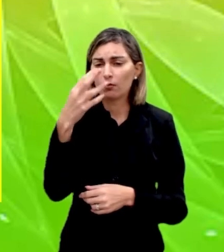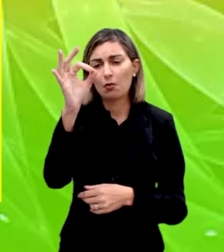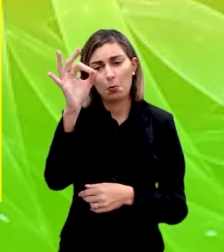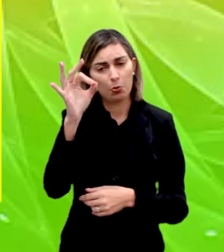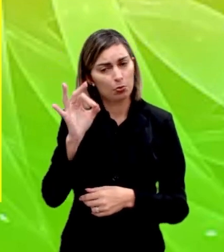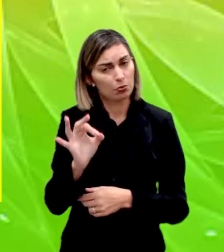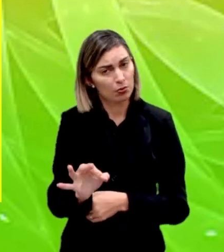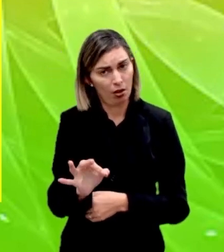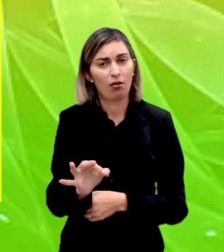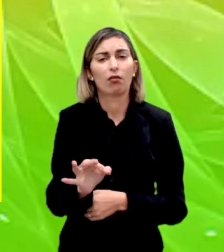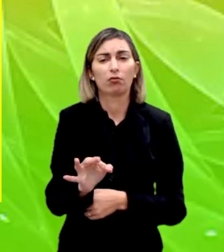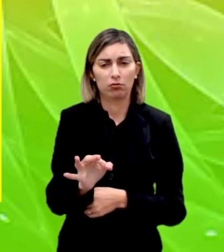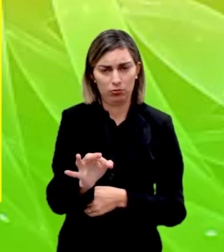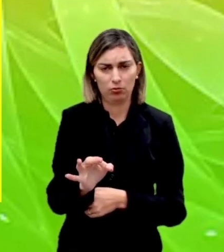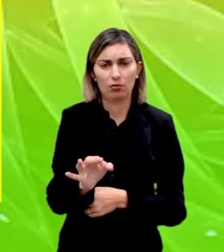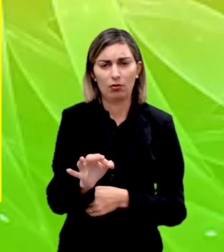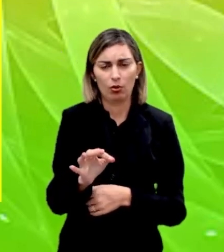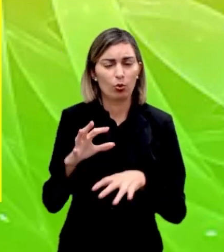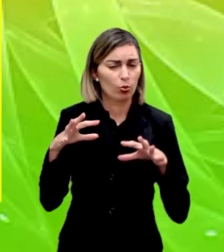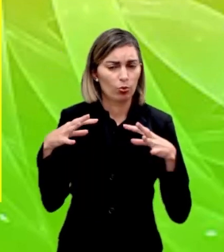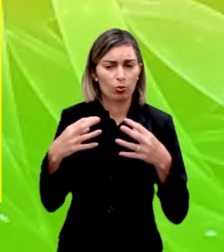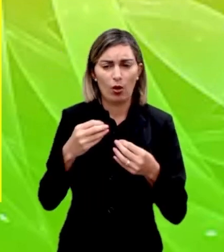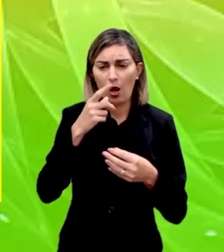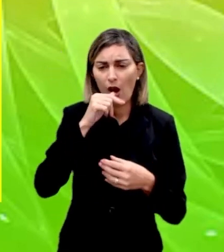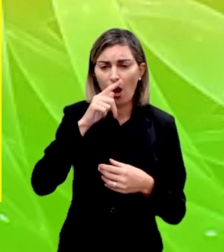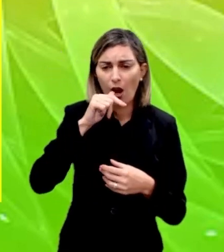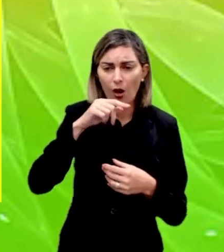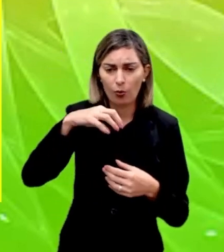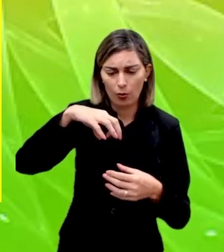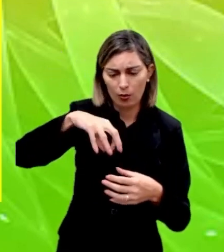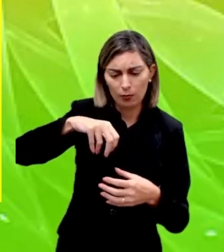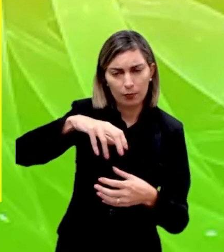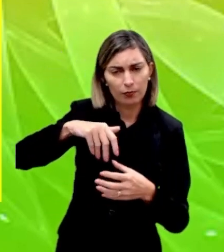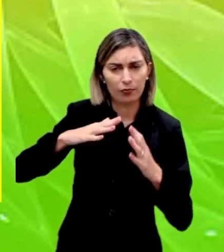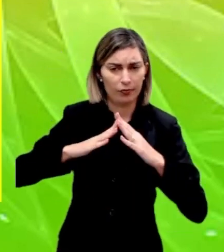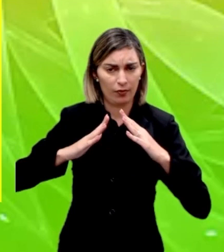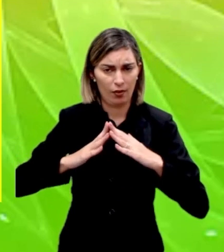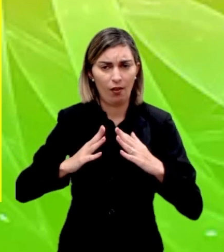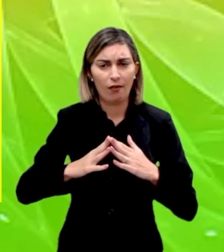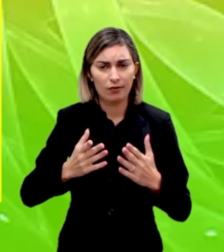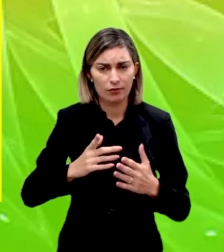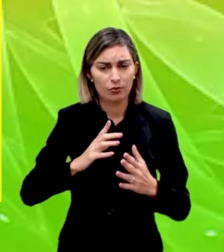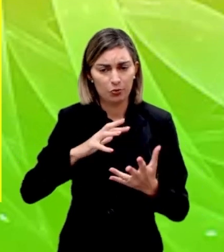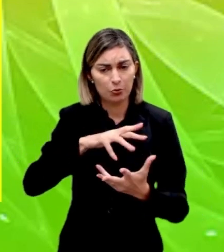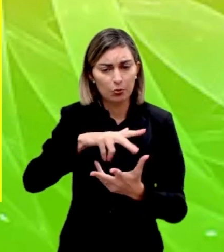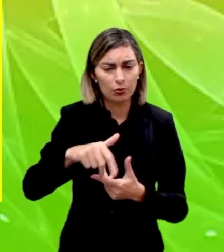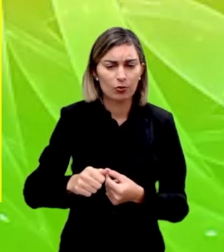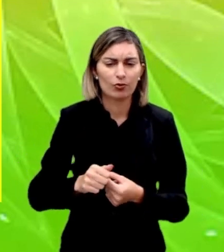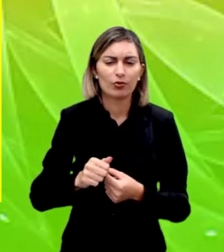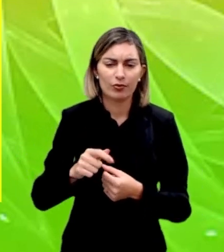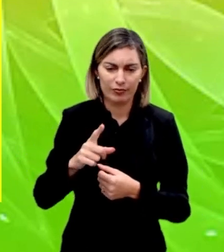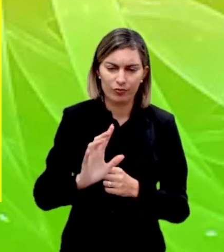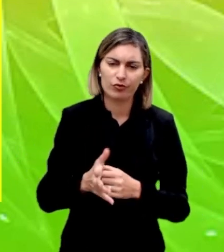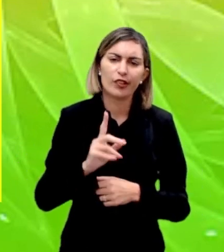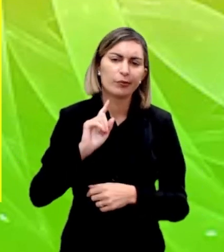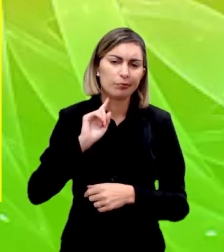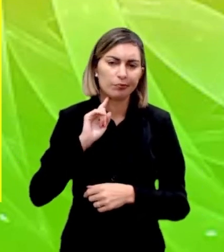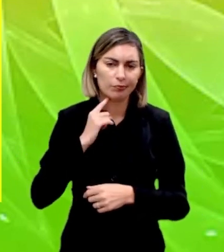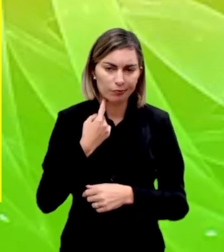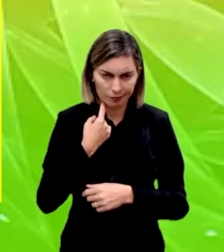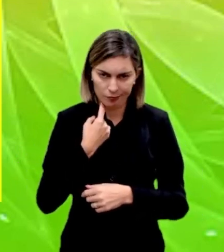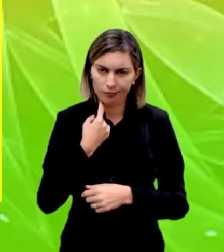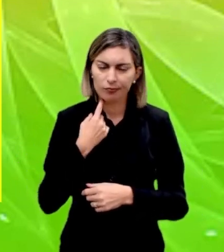83% das águas de torneira do mundo, incluindo as nossas, já estão contaminadas